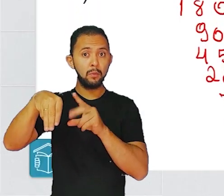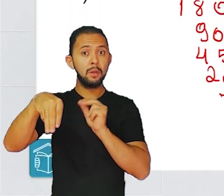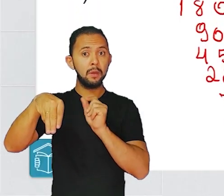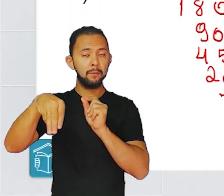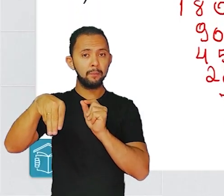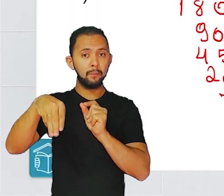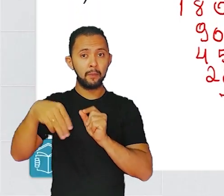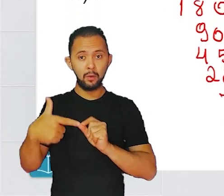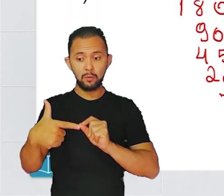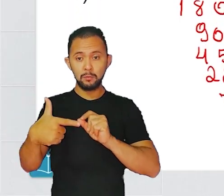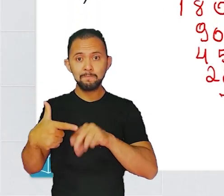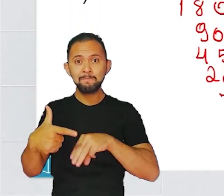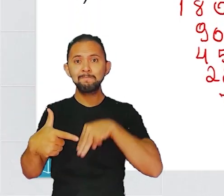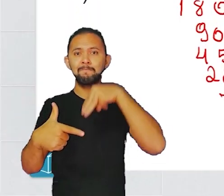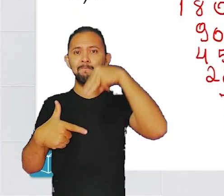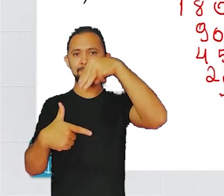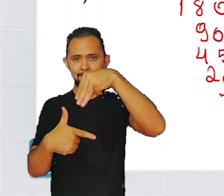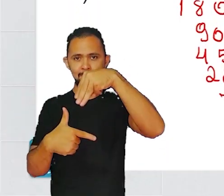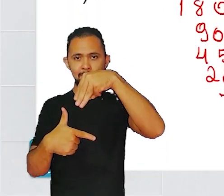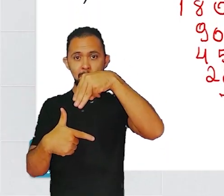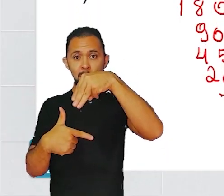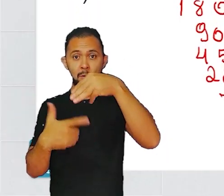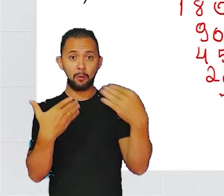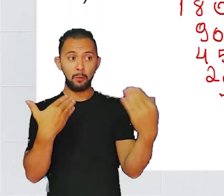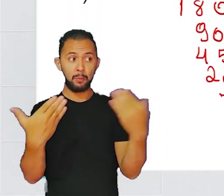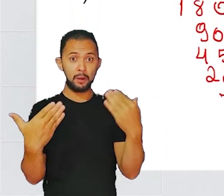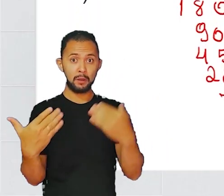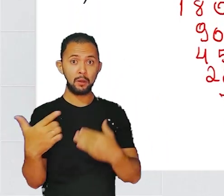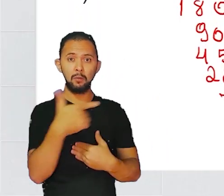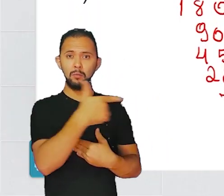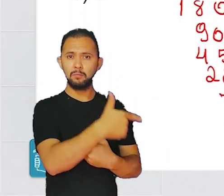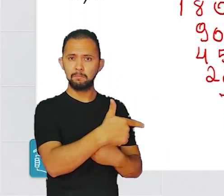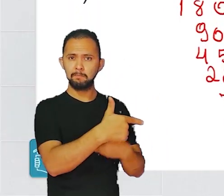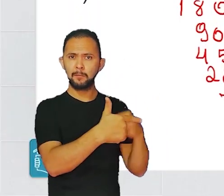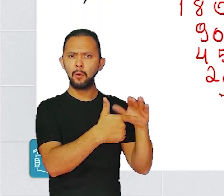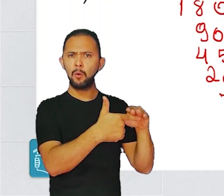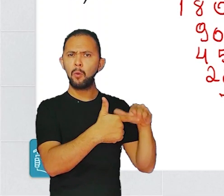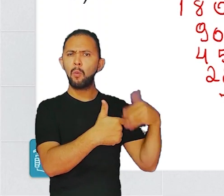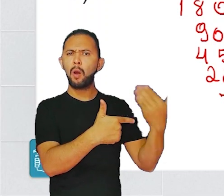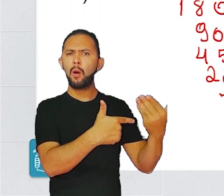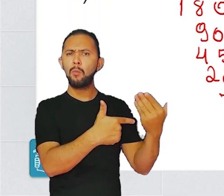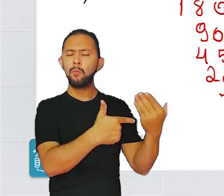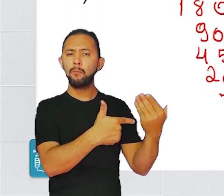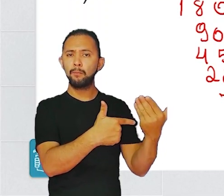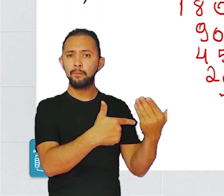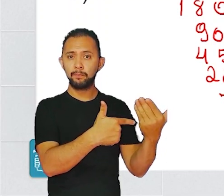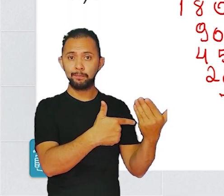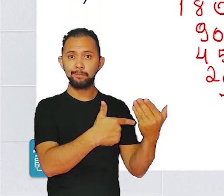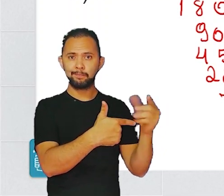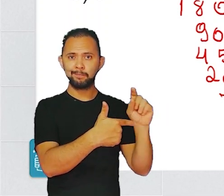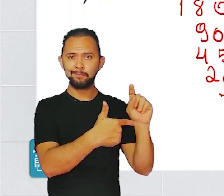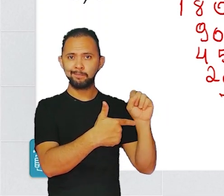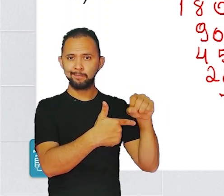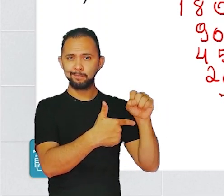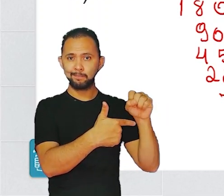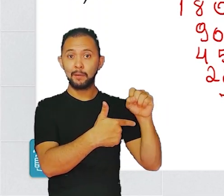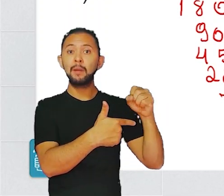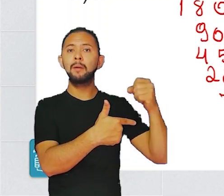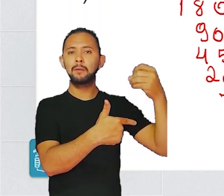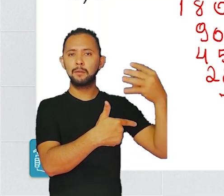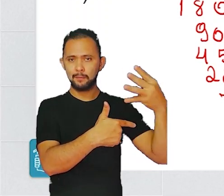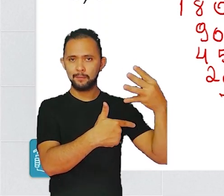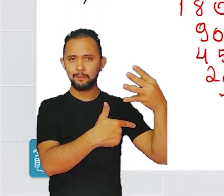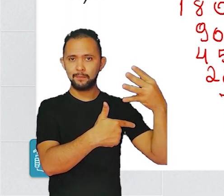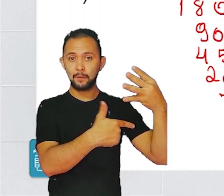expoente do 2. Quem é o expoente do 2 aqui no outro lado da igualdade, no outro membro da igualdade? O expoente do 2 é o